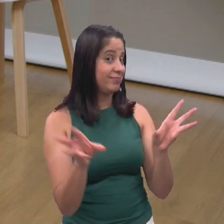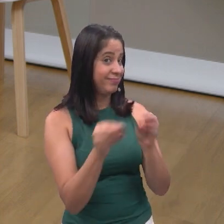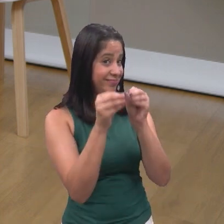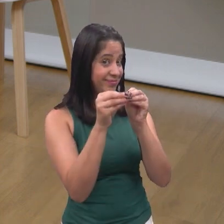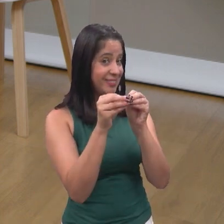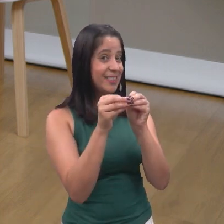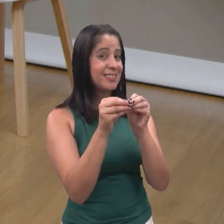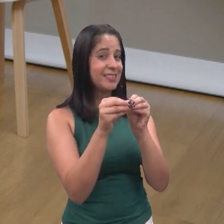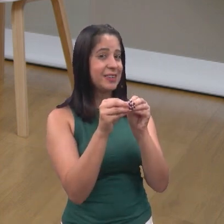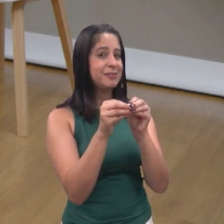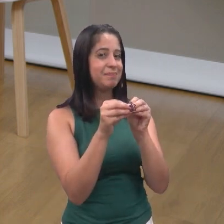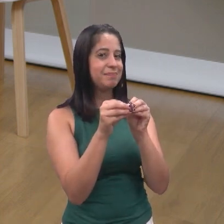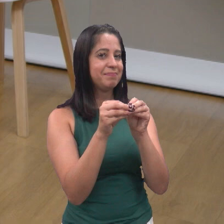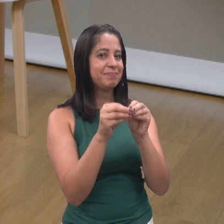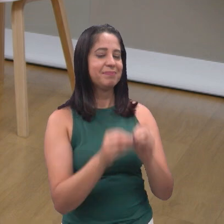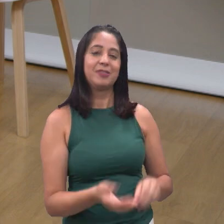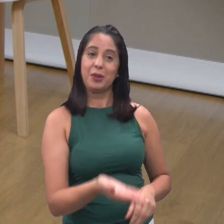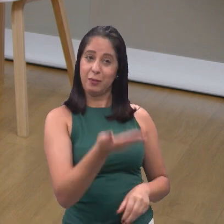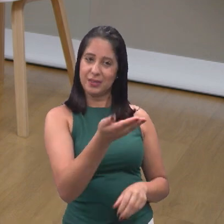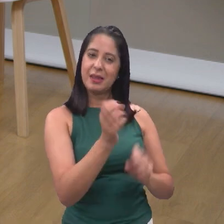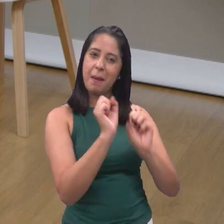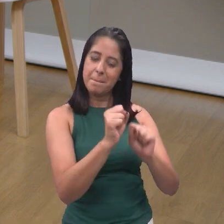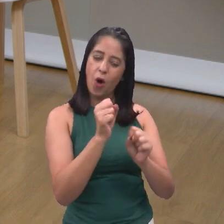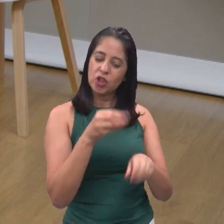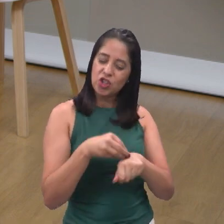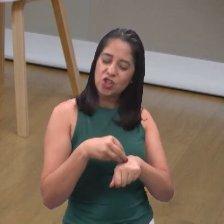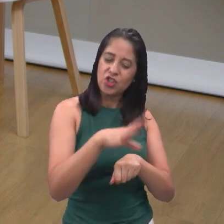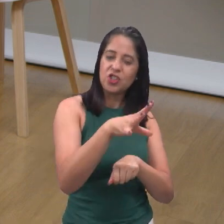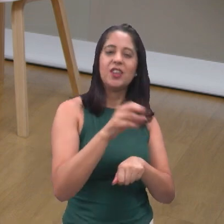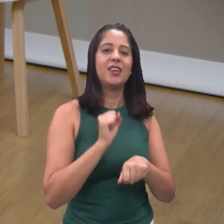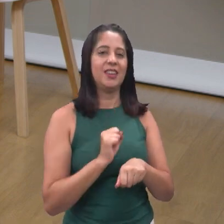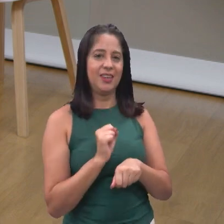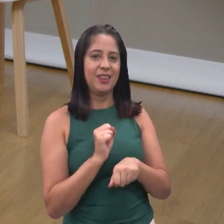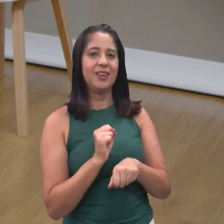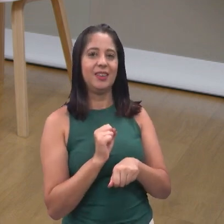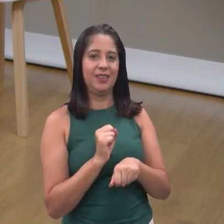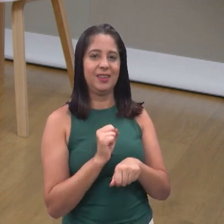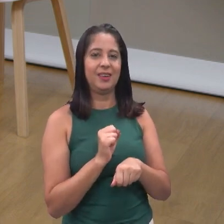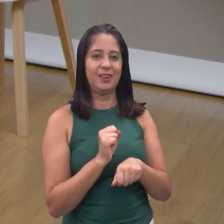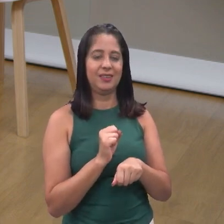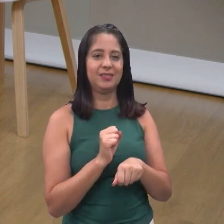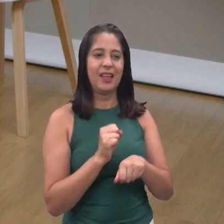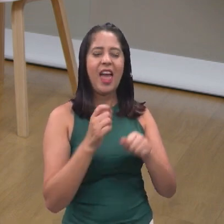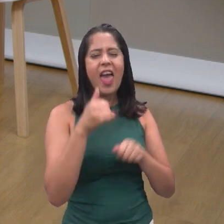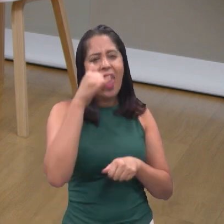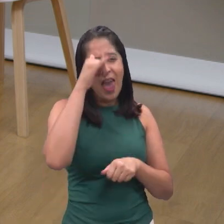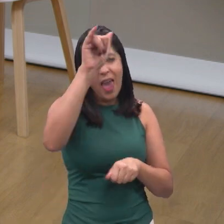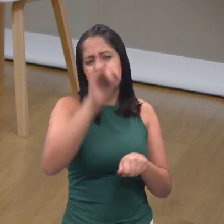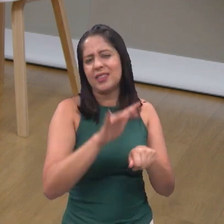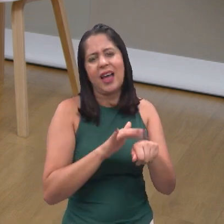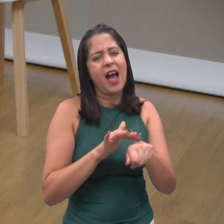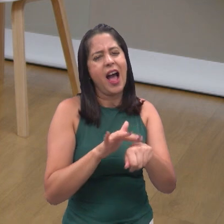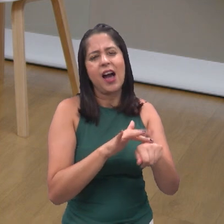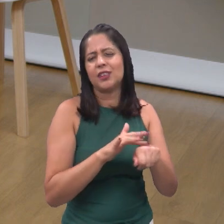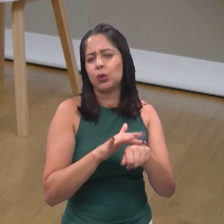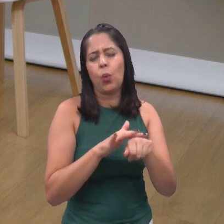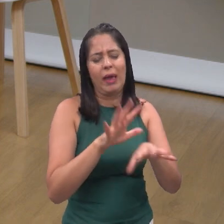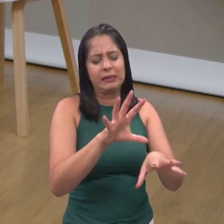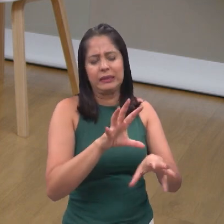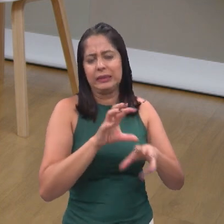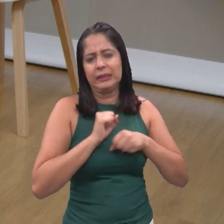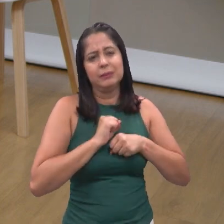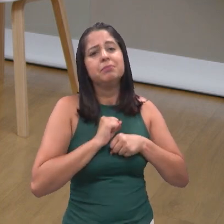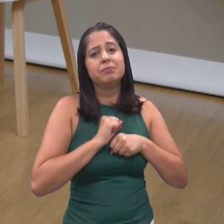como médica infectologista, você deixasse aí algumas dicas, né, para que nenhuma doença infecciosa, né, infecto-contagiosa,